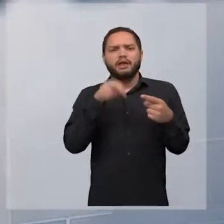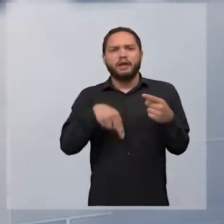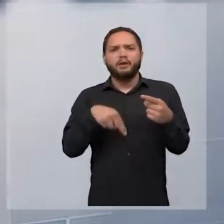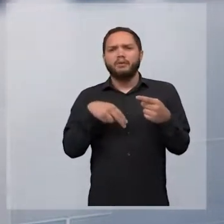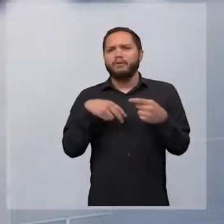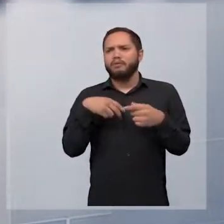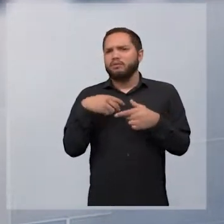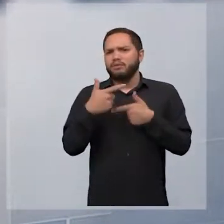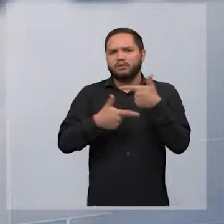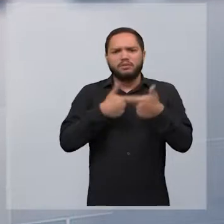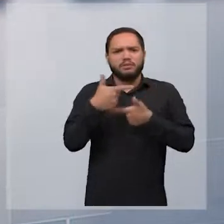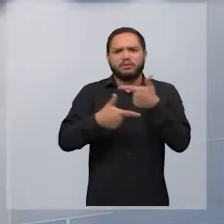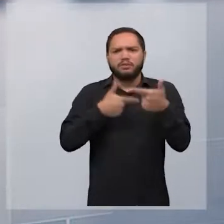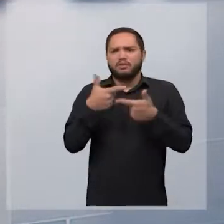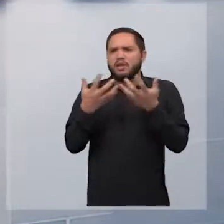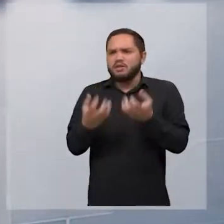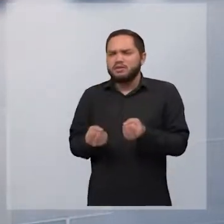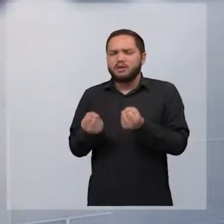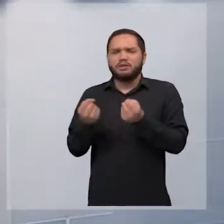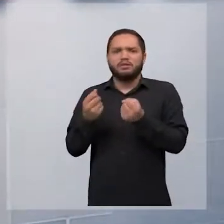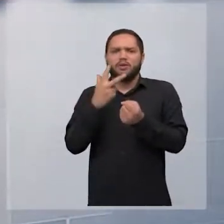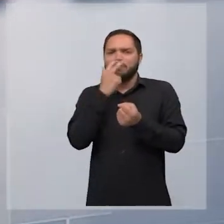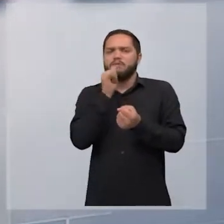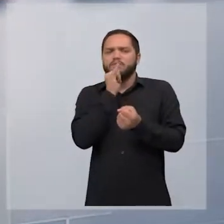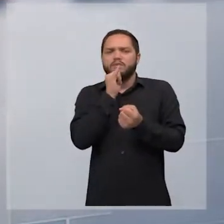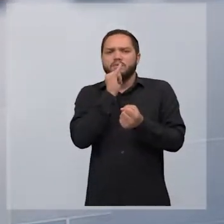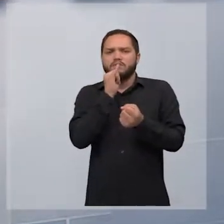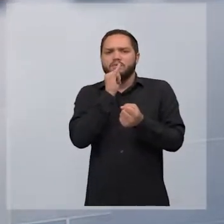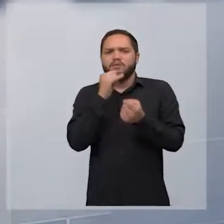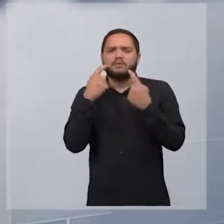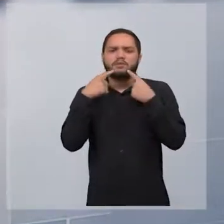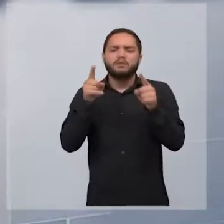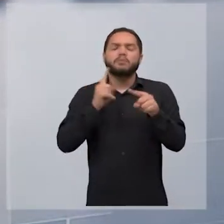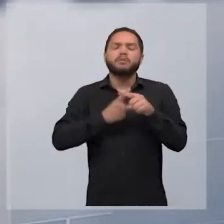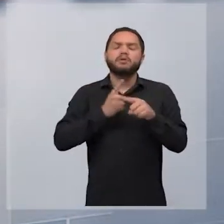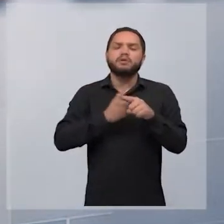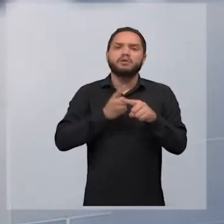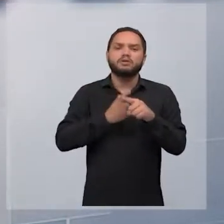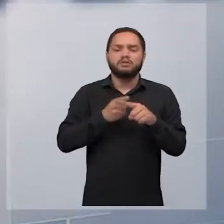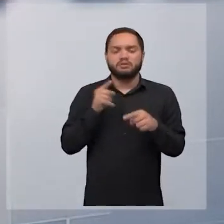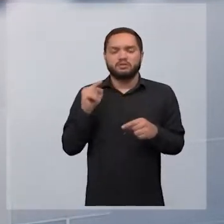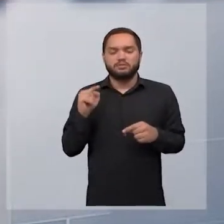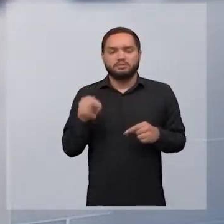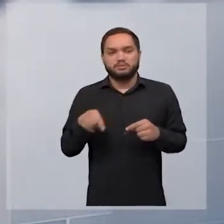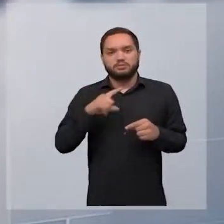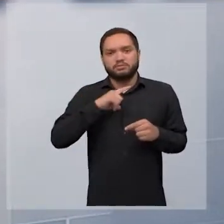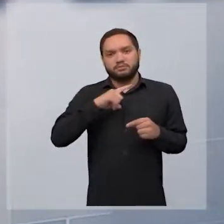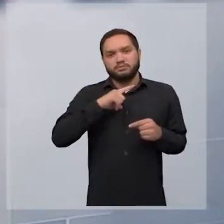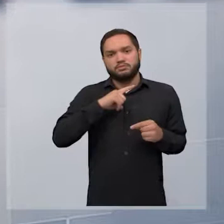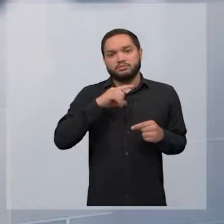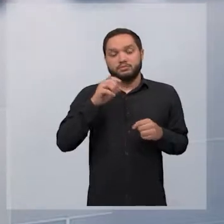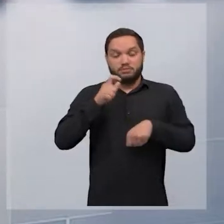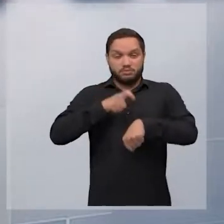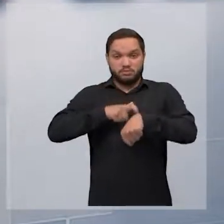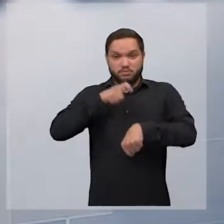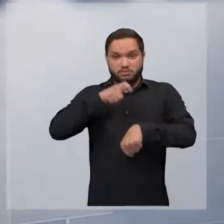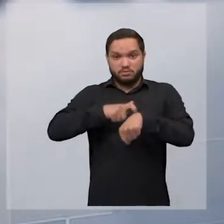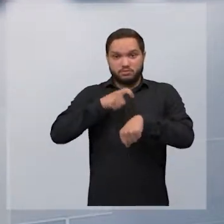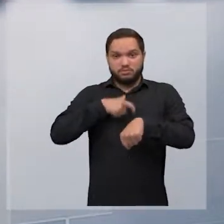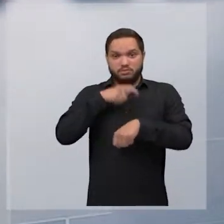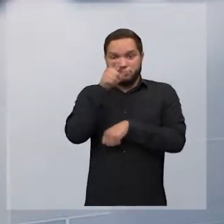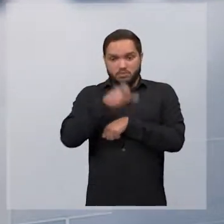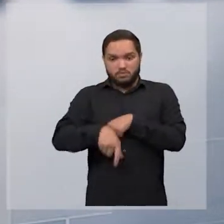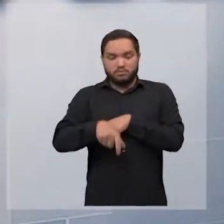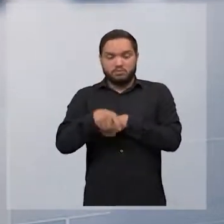caso que tratasse disso? Sabe por quê? Porque há sentido de que na hora que eu tenho uma imobiliária, ali